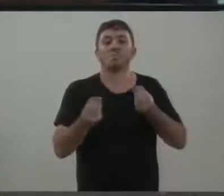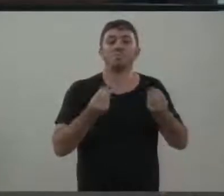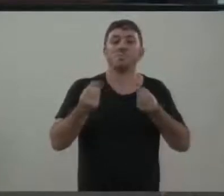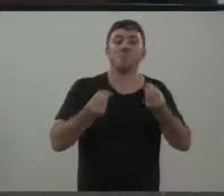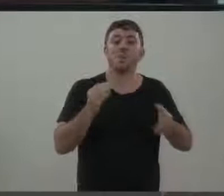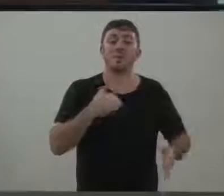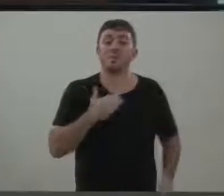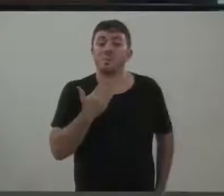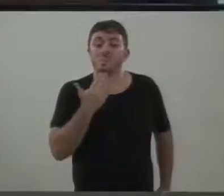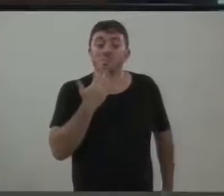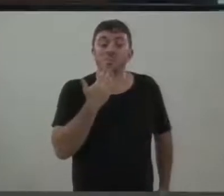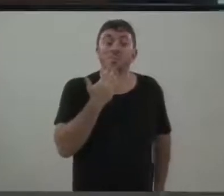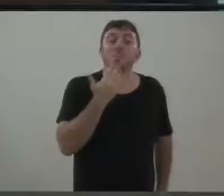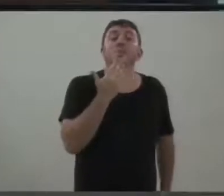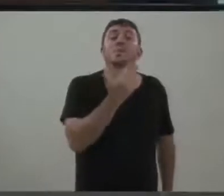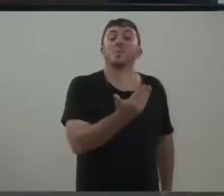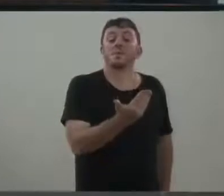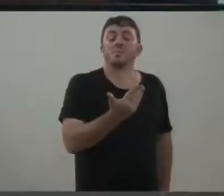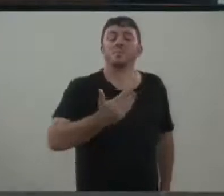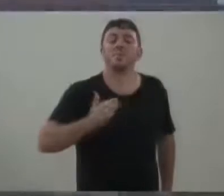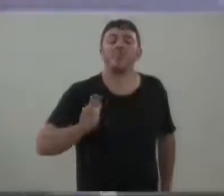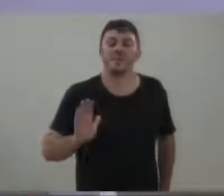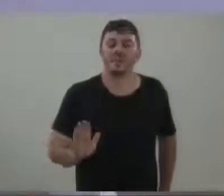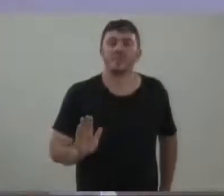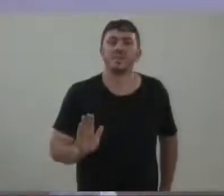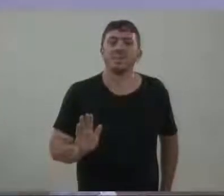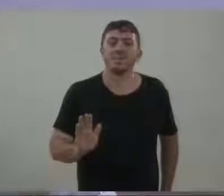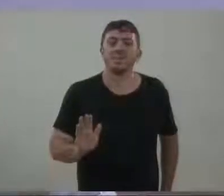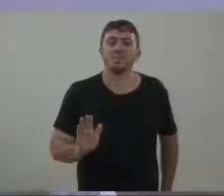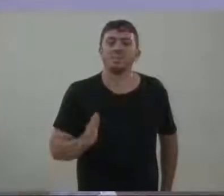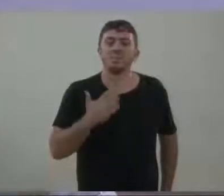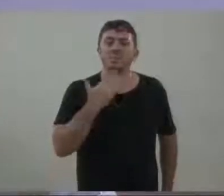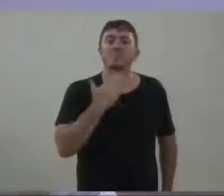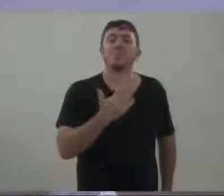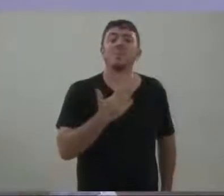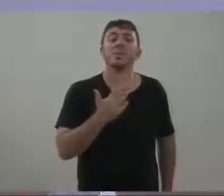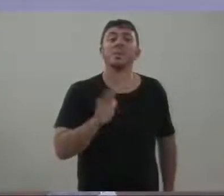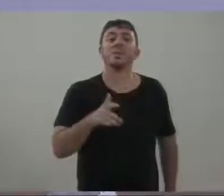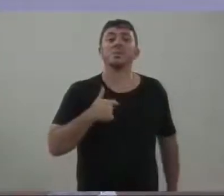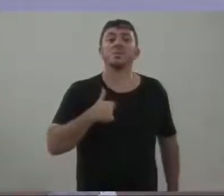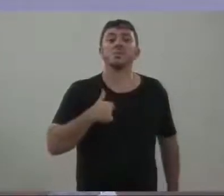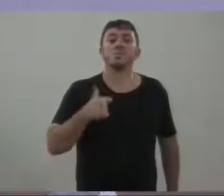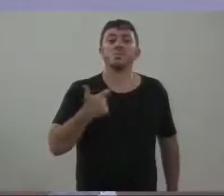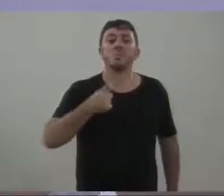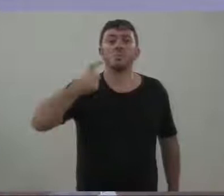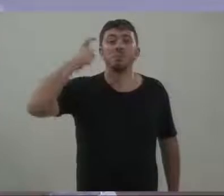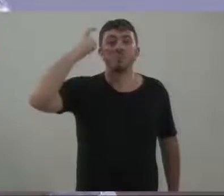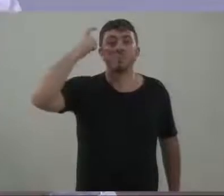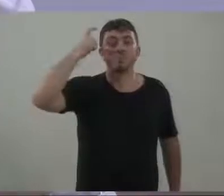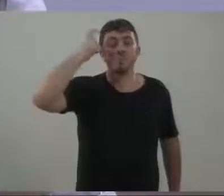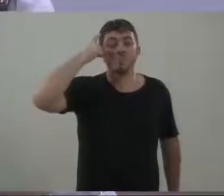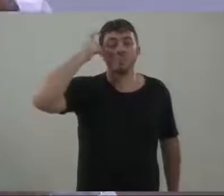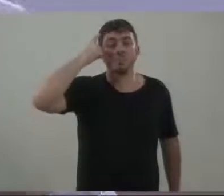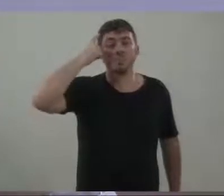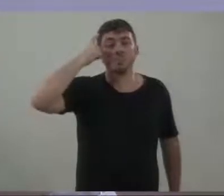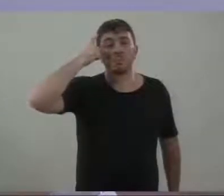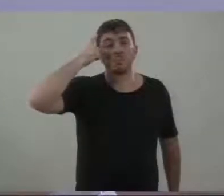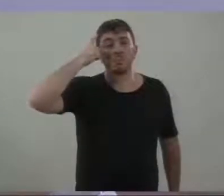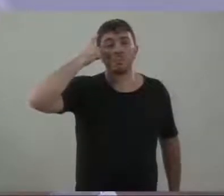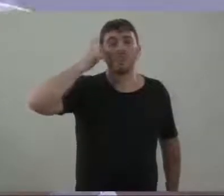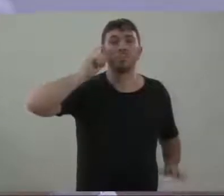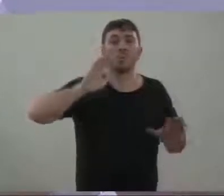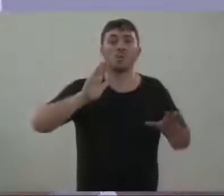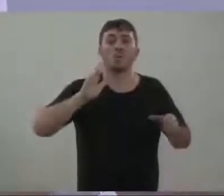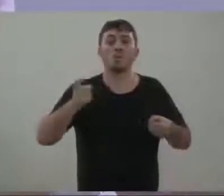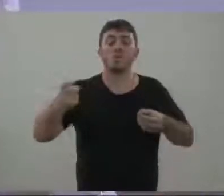é provocação no bom sentido, presidente. Mas que possamos pensar em talvez iniciarmos